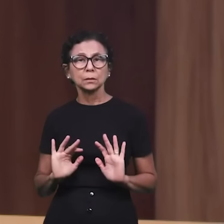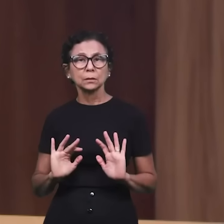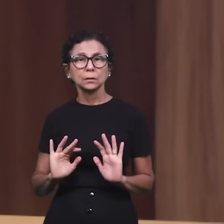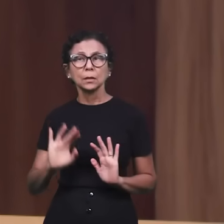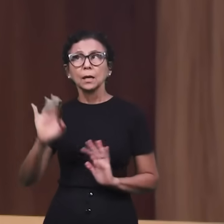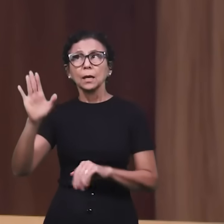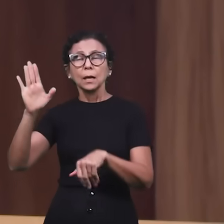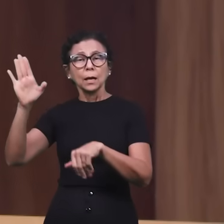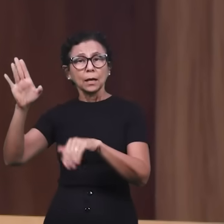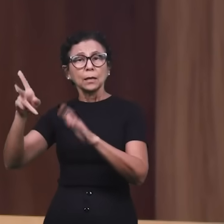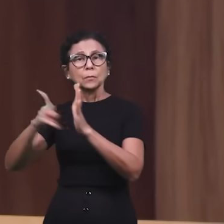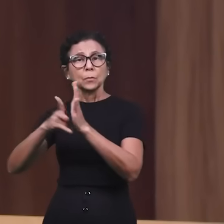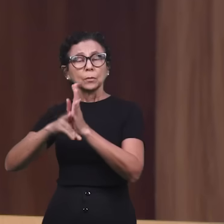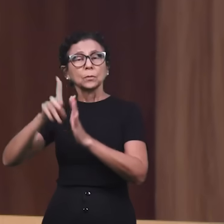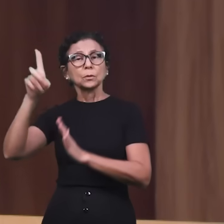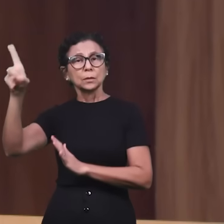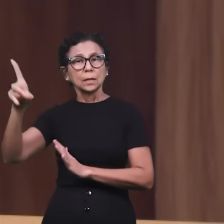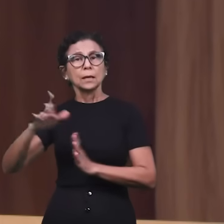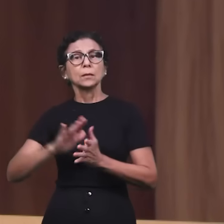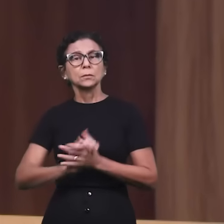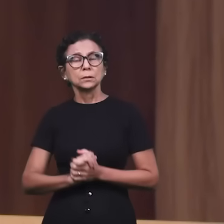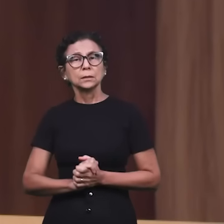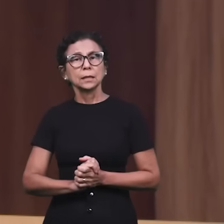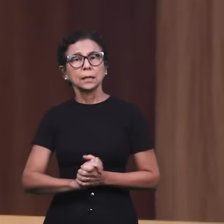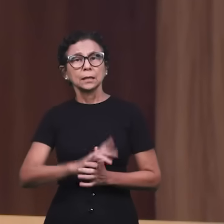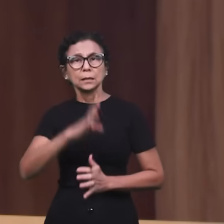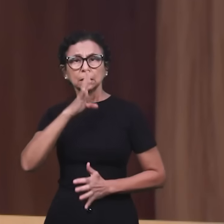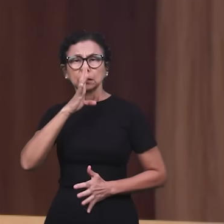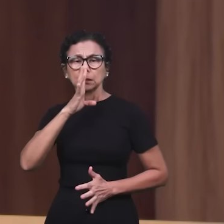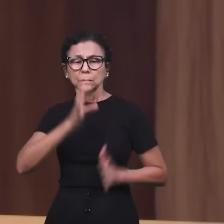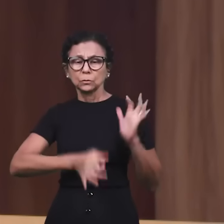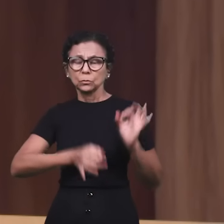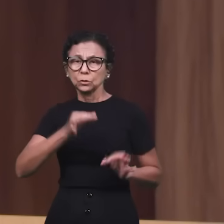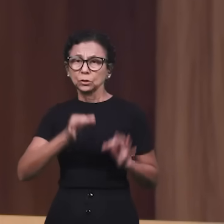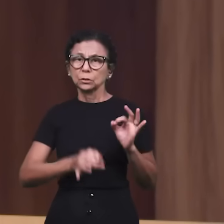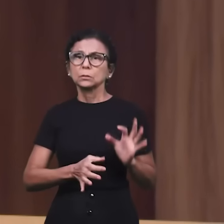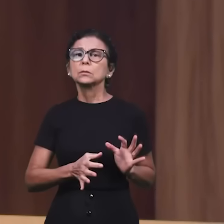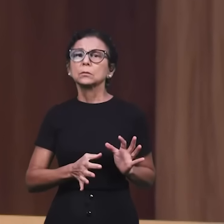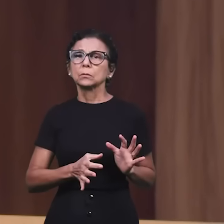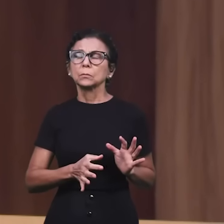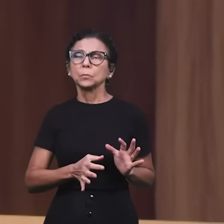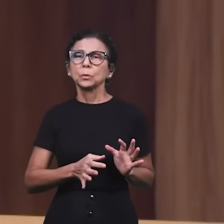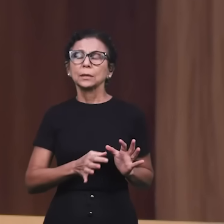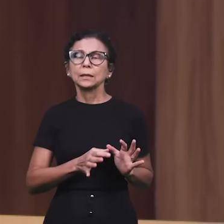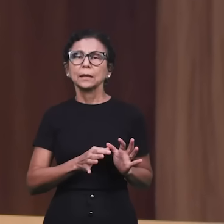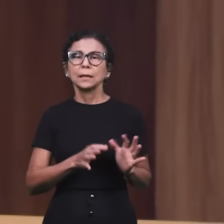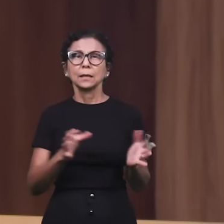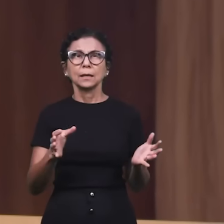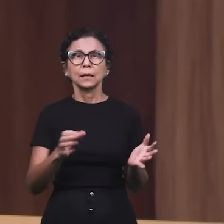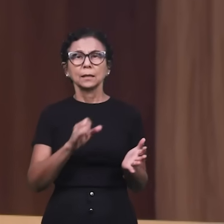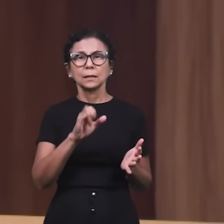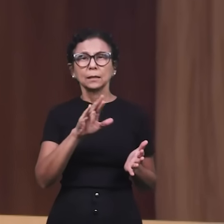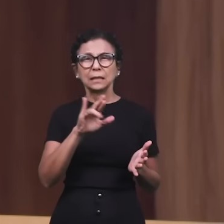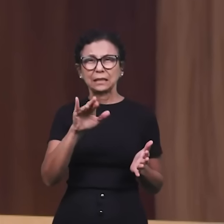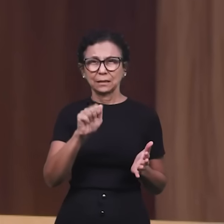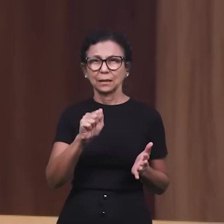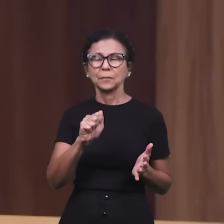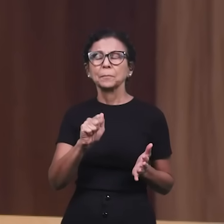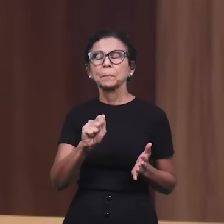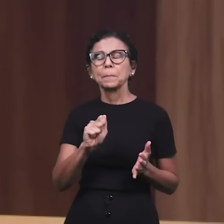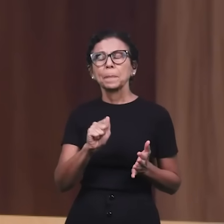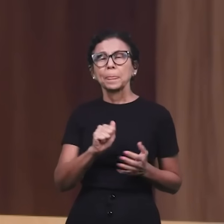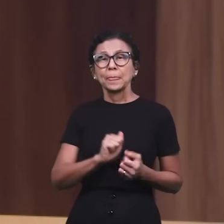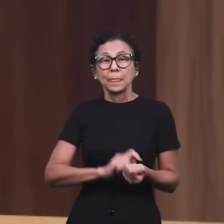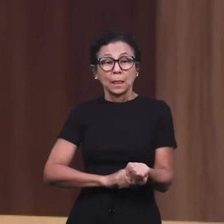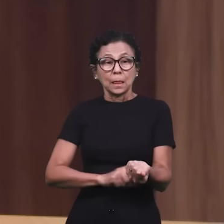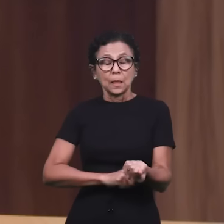Deus se ira. Mas não deixa de ser santo. Porque a ira é uma indignação naquele momento, é